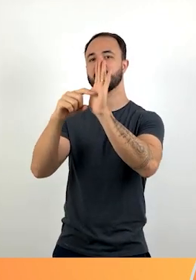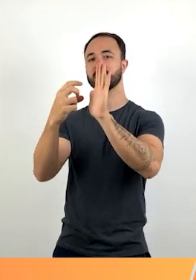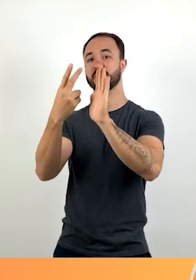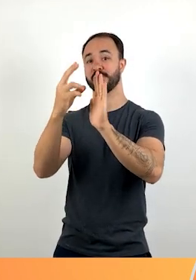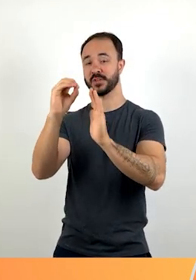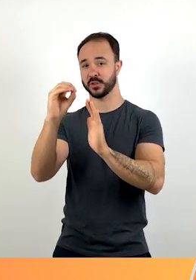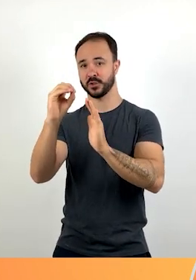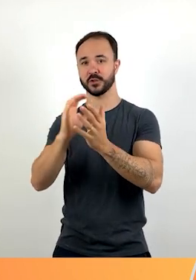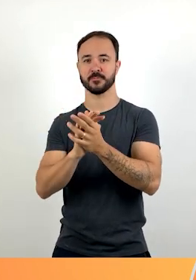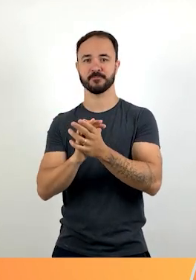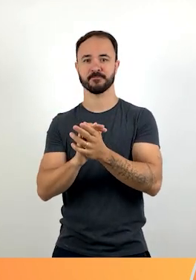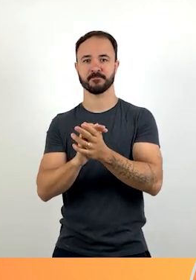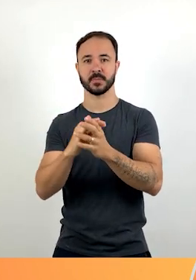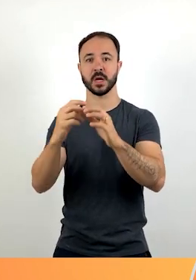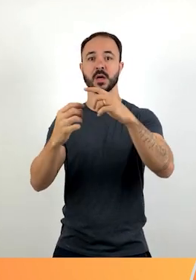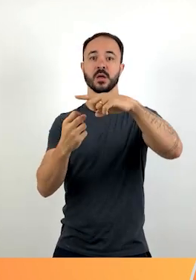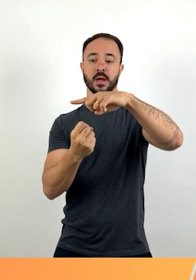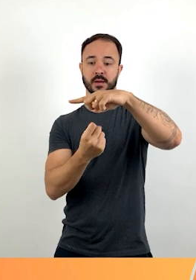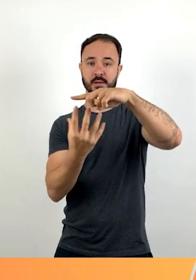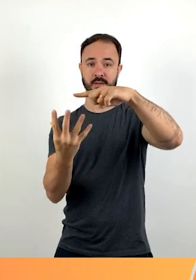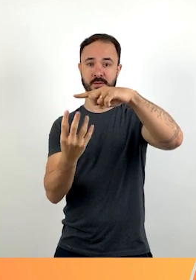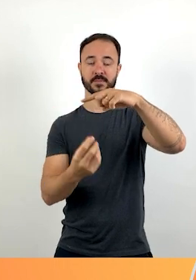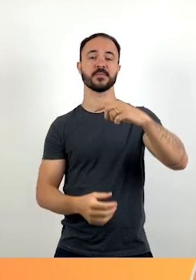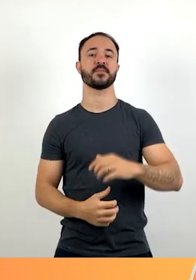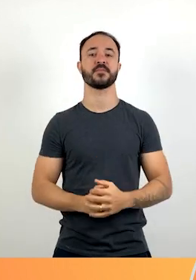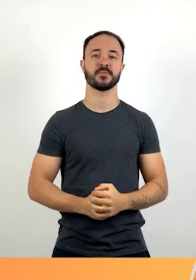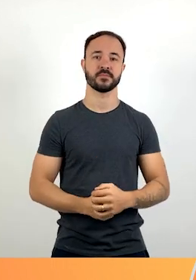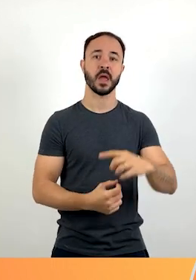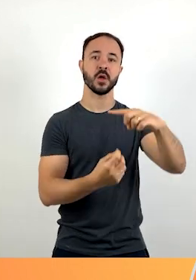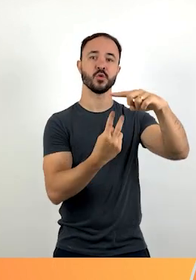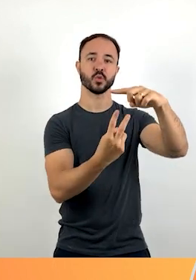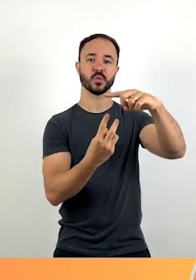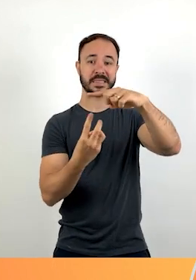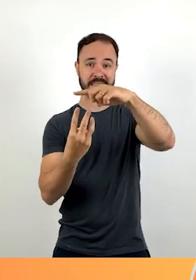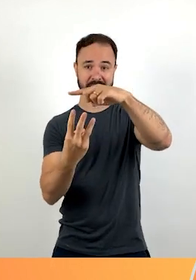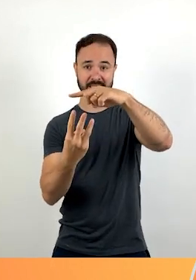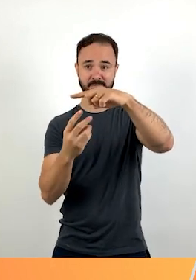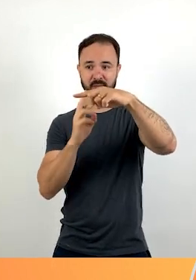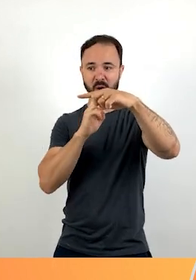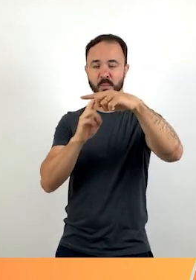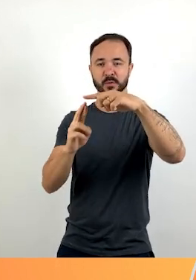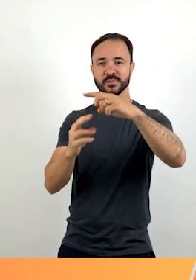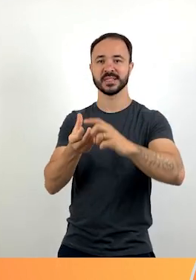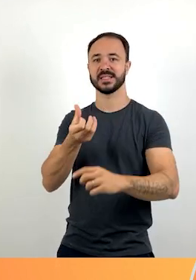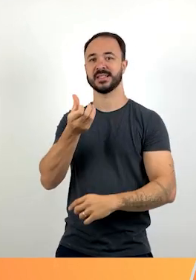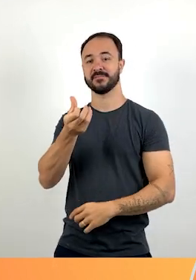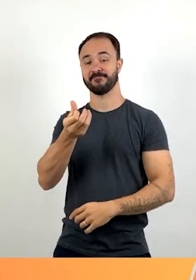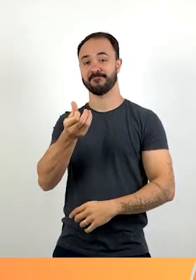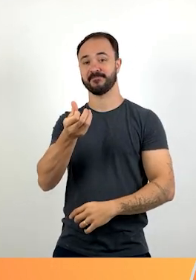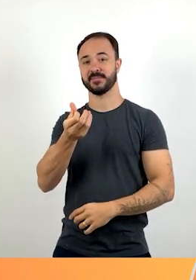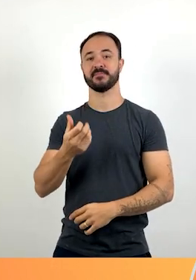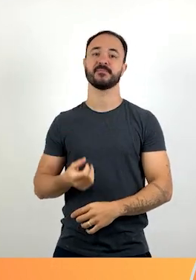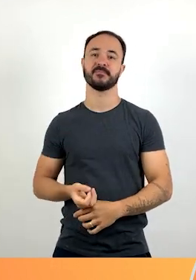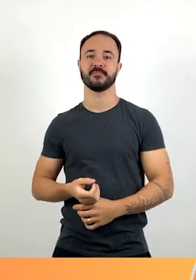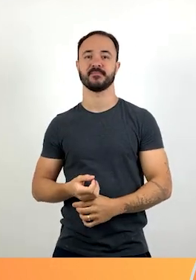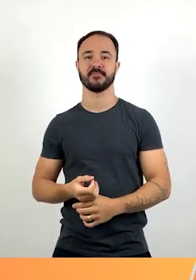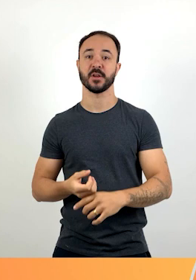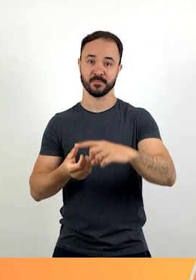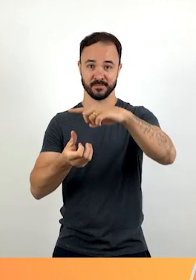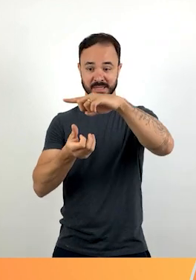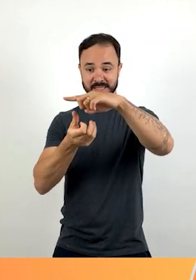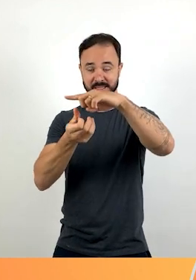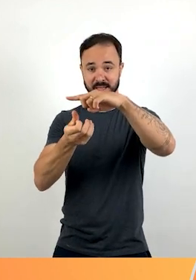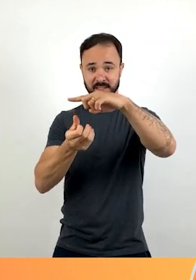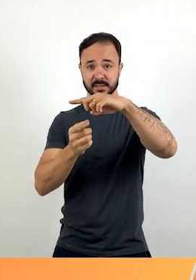20 sobre 2 vezes 3 é 6. Esse aqui dá para simplificar. Vamos simplificar